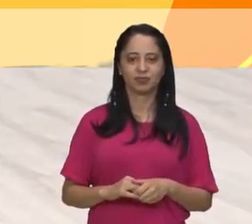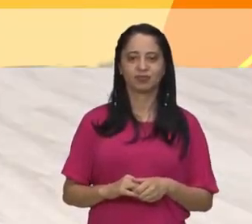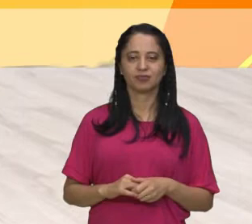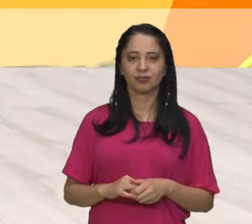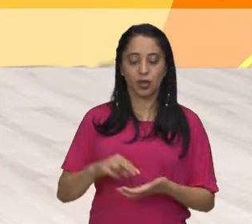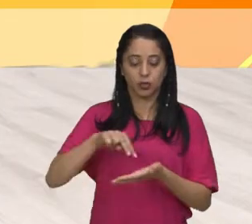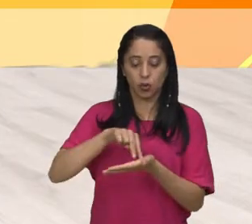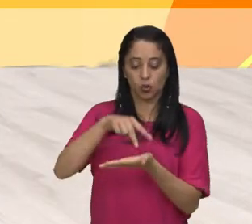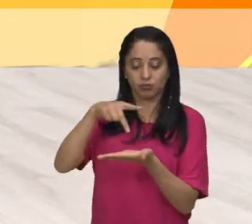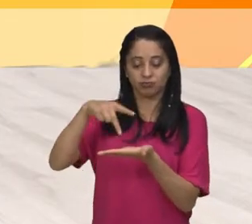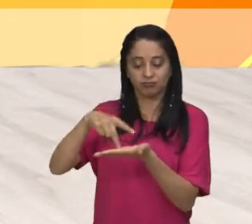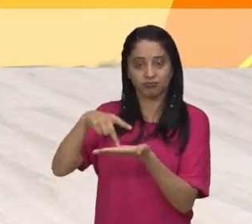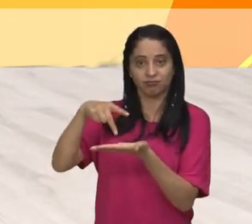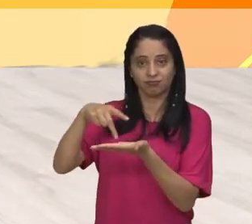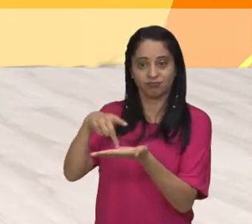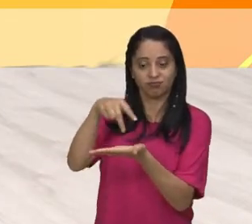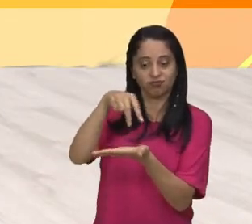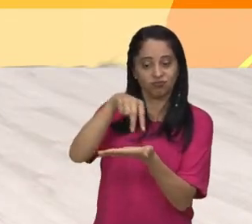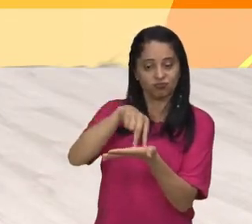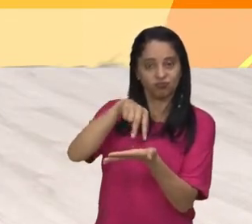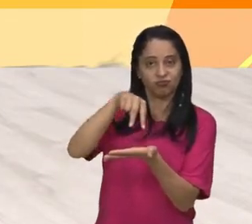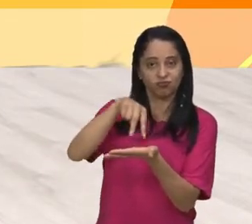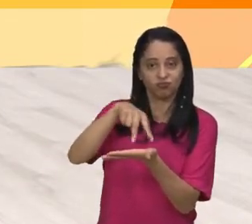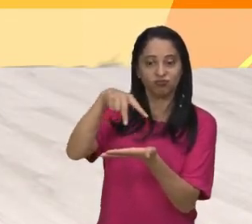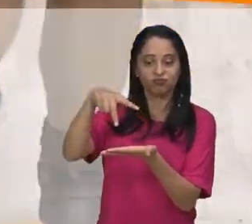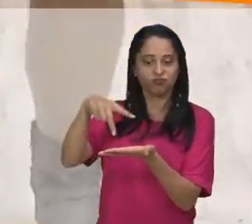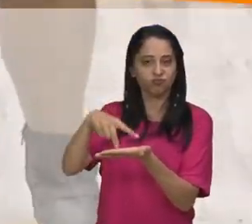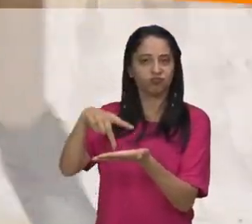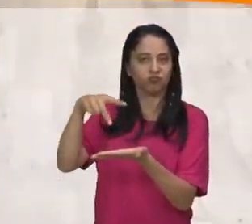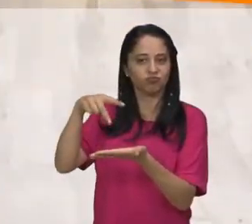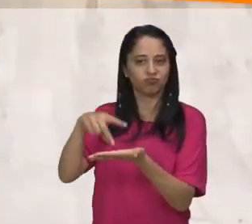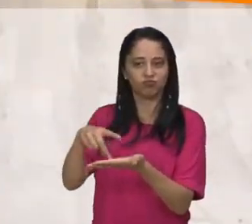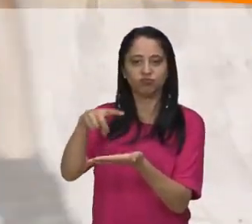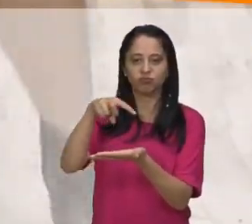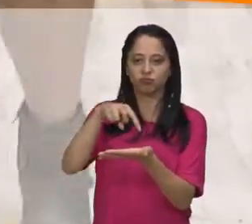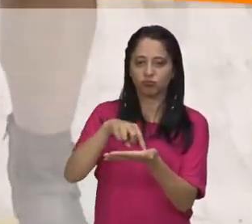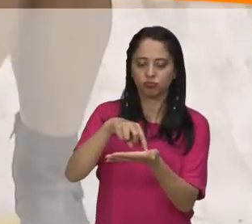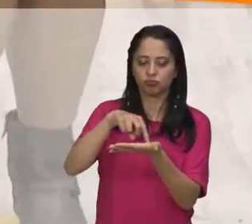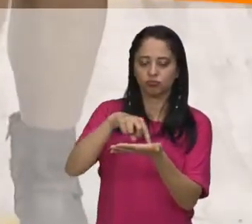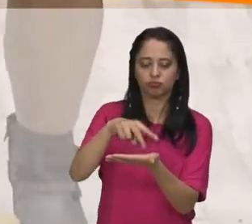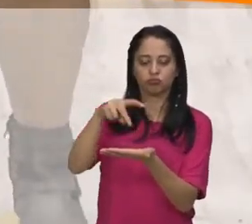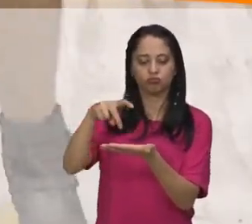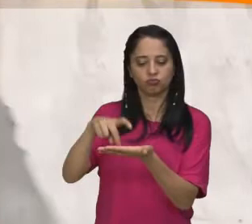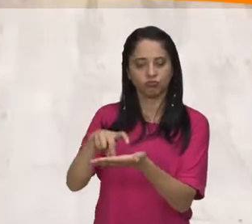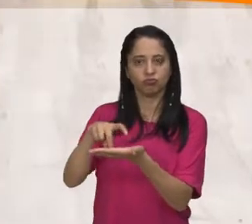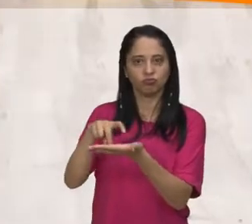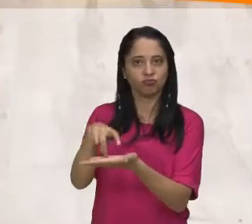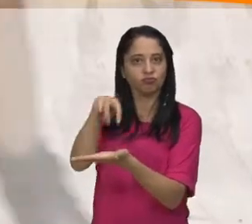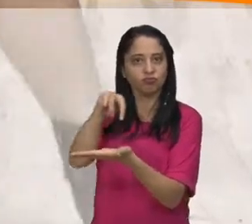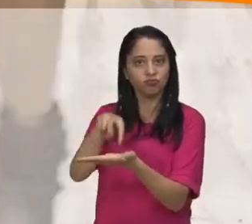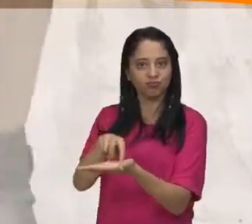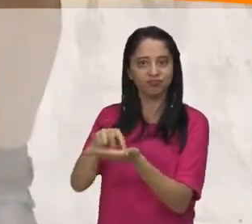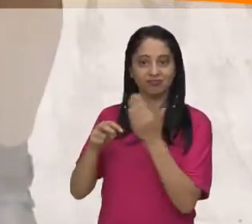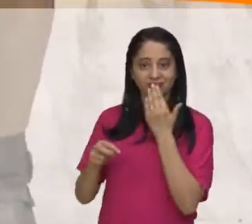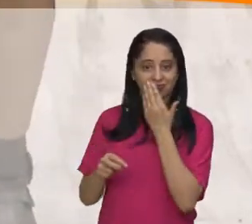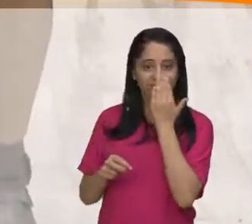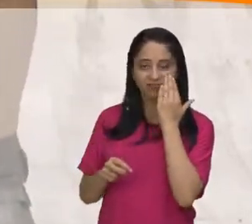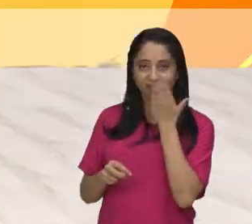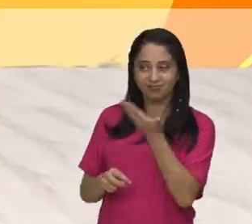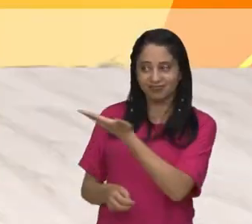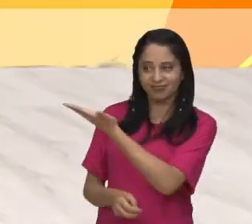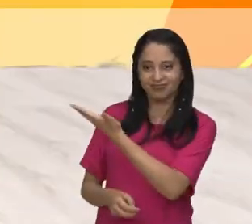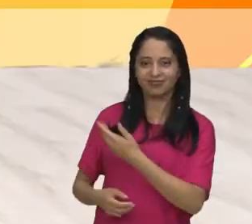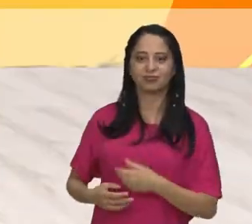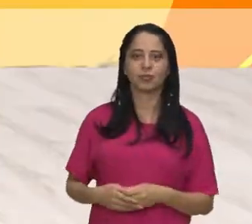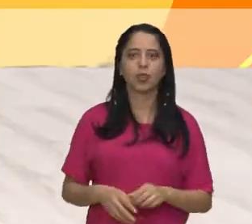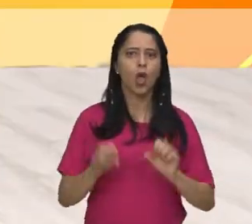ó, e amortece o movimento. Pensa no movimento como uma molinha, ó. E dois, e um, e dois. Posso colocar